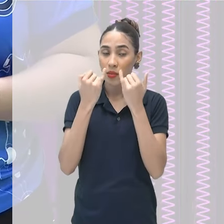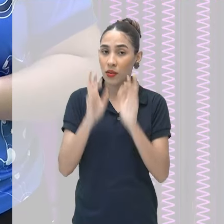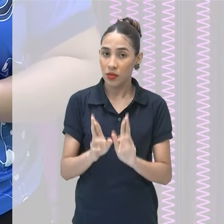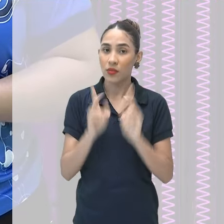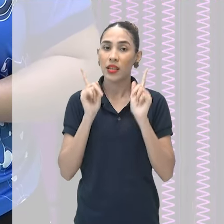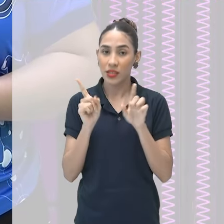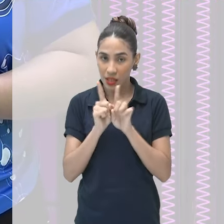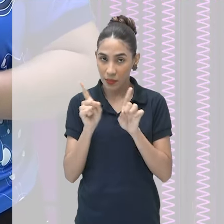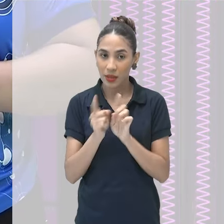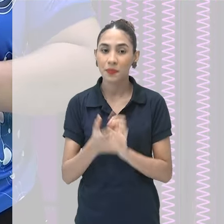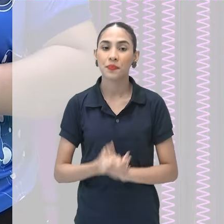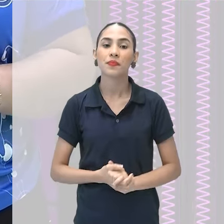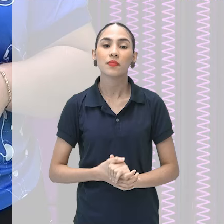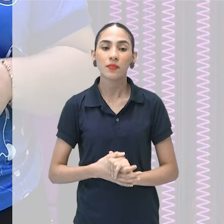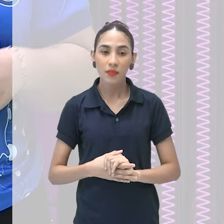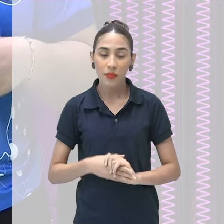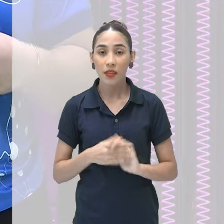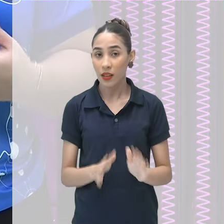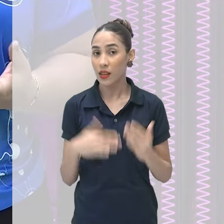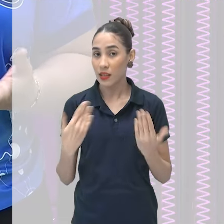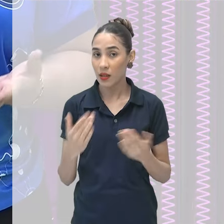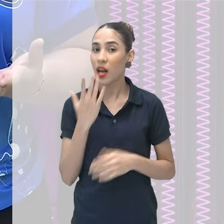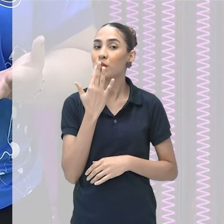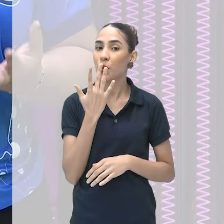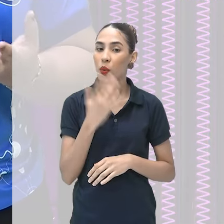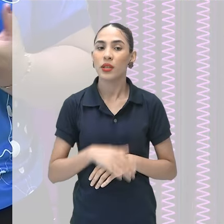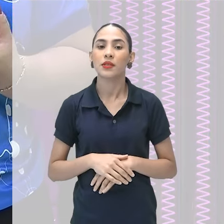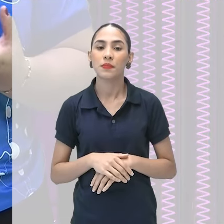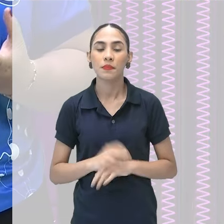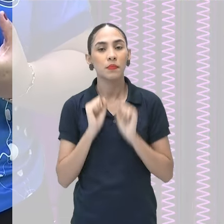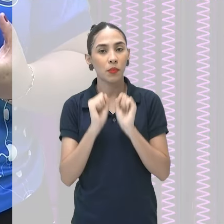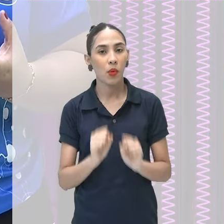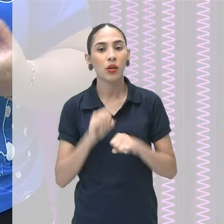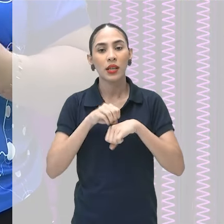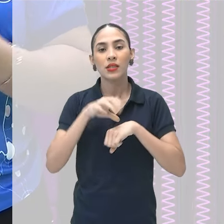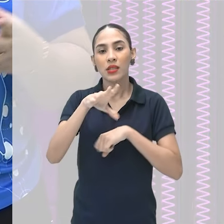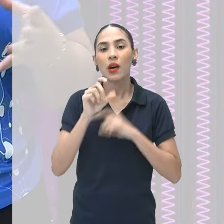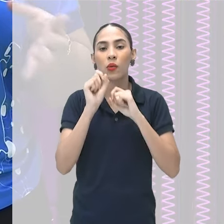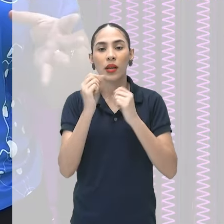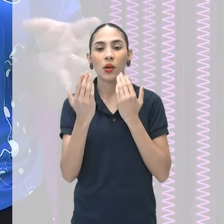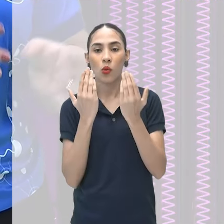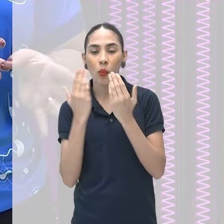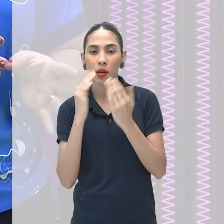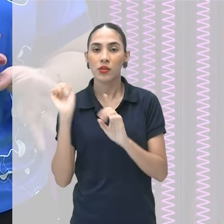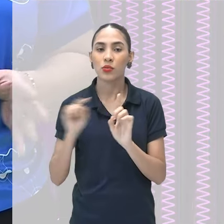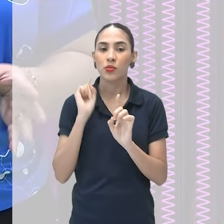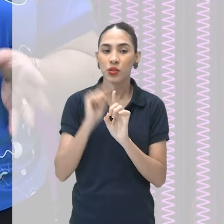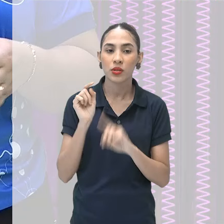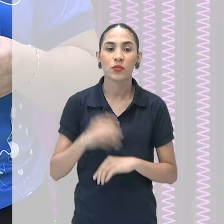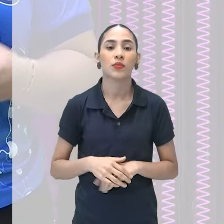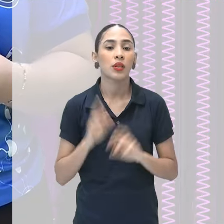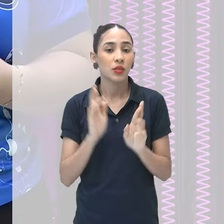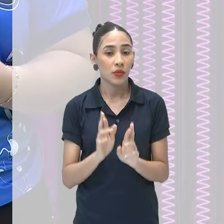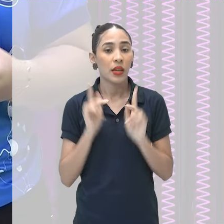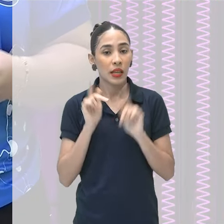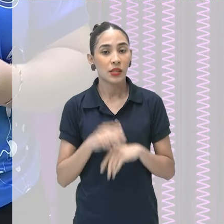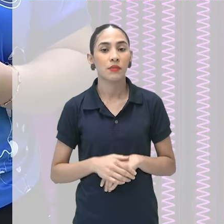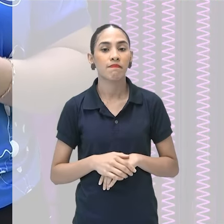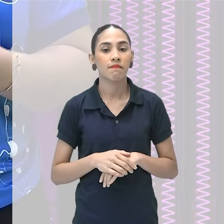diferentes também, certo? Então, as cores, elas podem indicar comparação de objetos